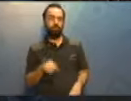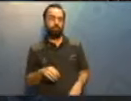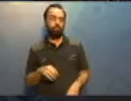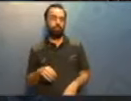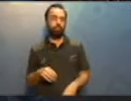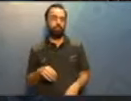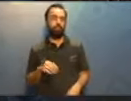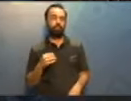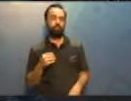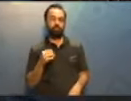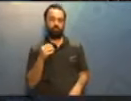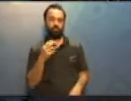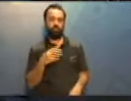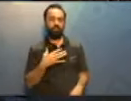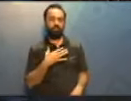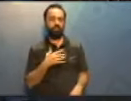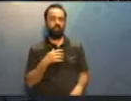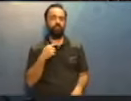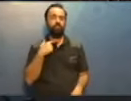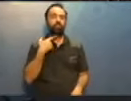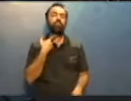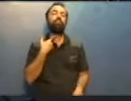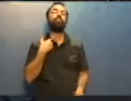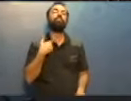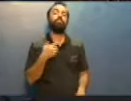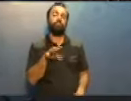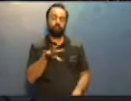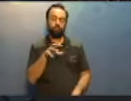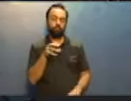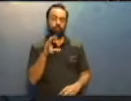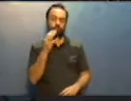com mais vontade de comer aquele alimento, por exemplo.